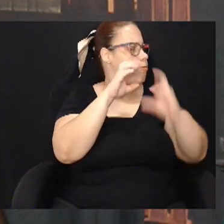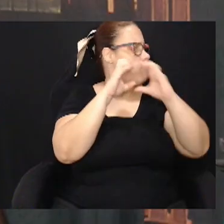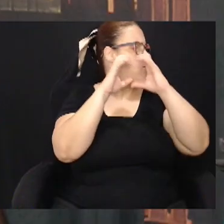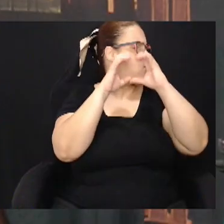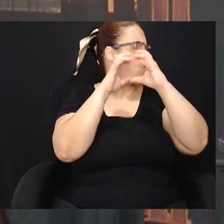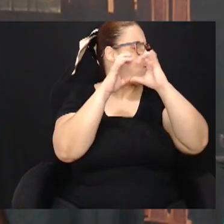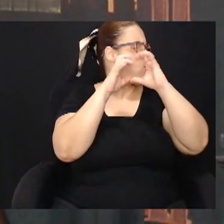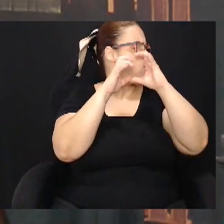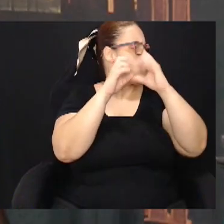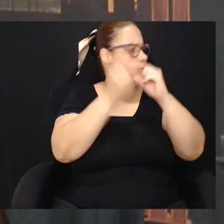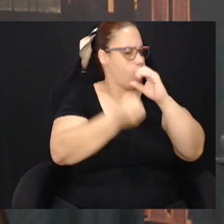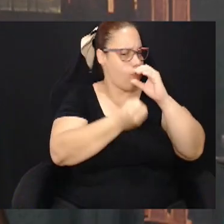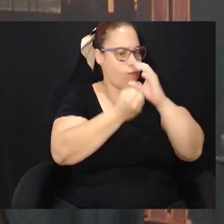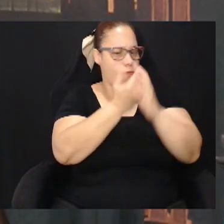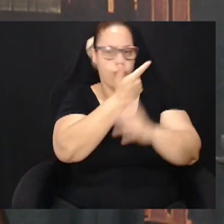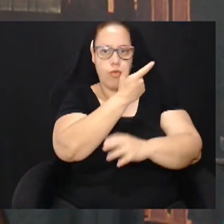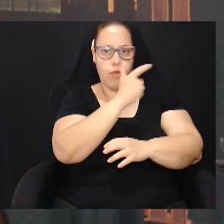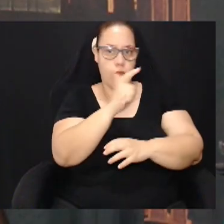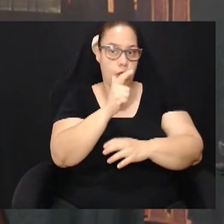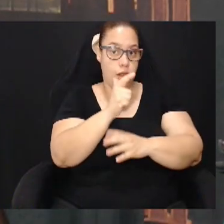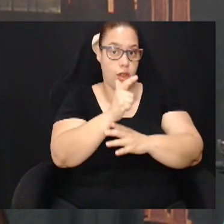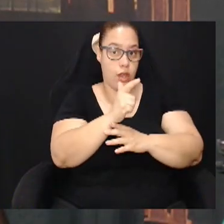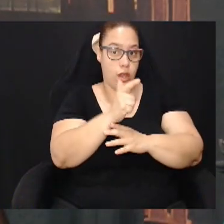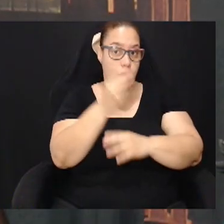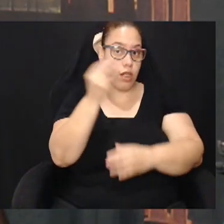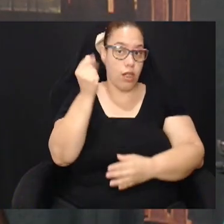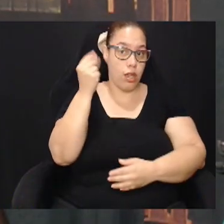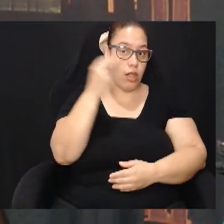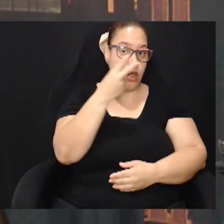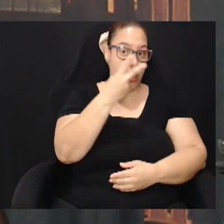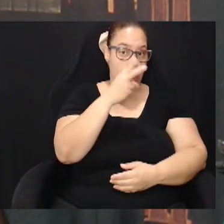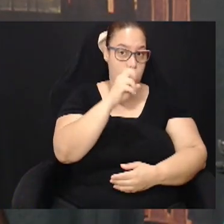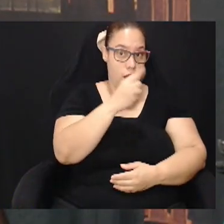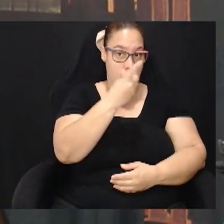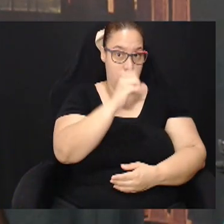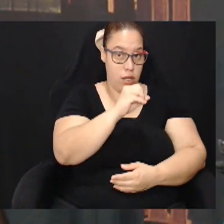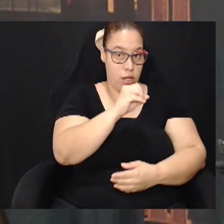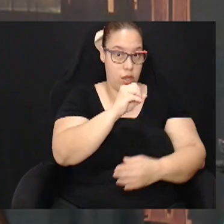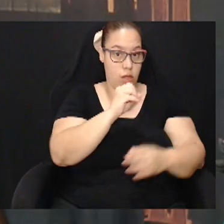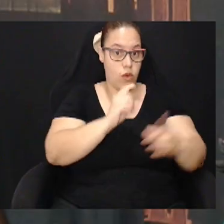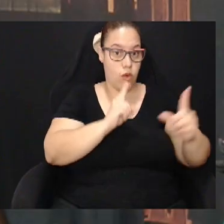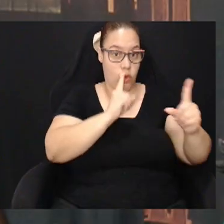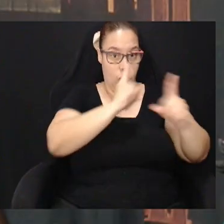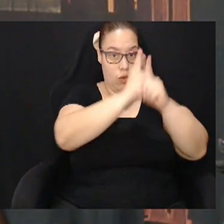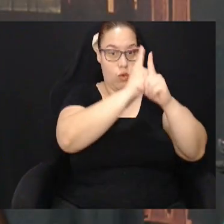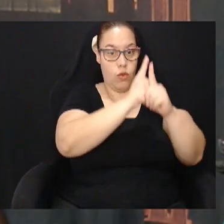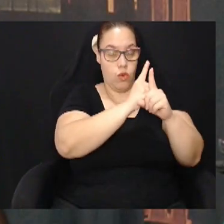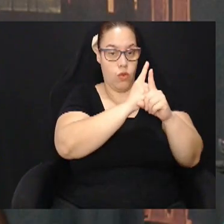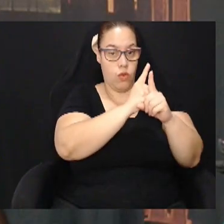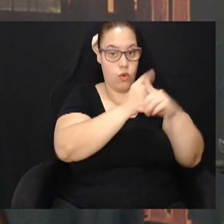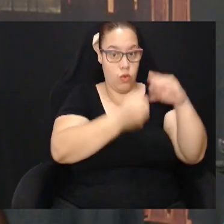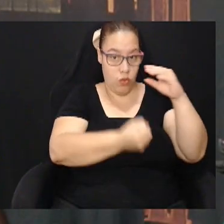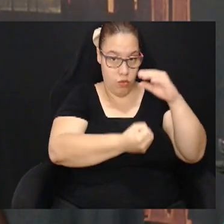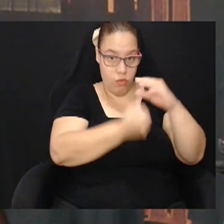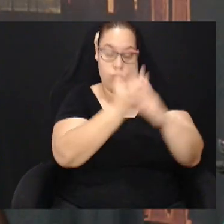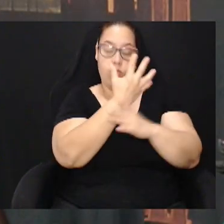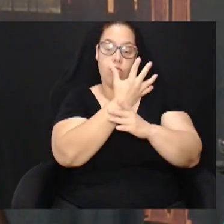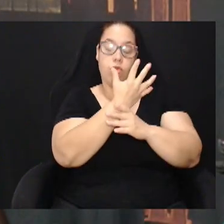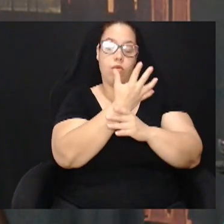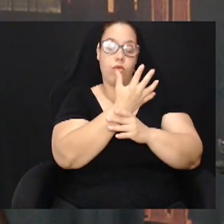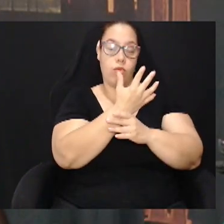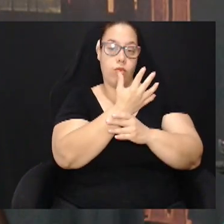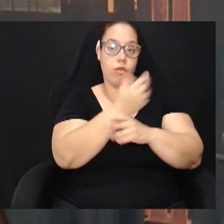descobertos há não muito tempo atrás, em torno de 2010, mais ou menos, foram quando eles foram descobertos. E eles fazem